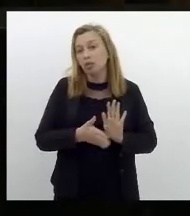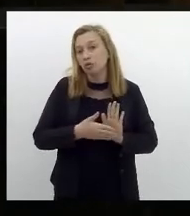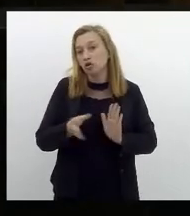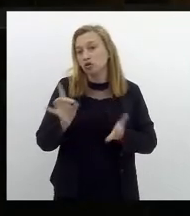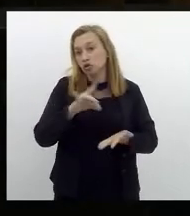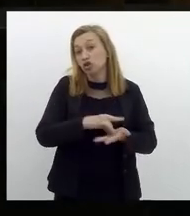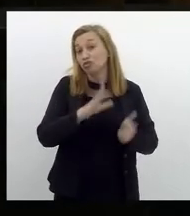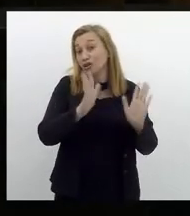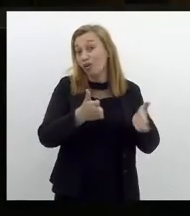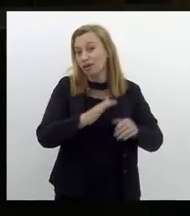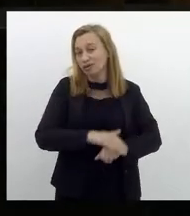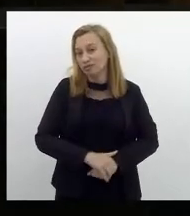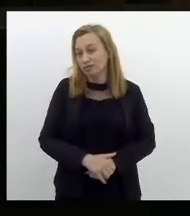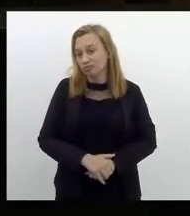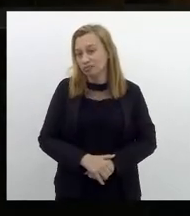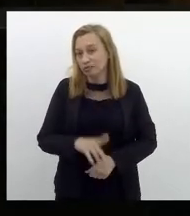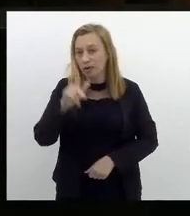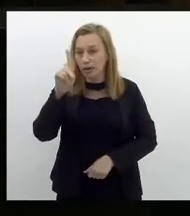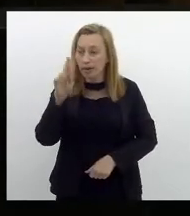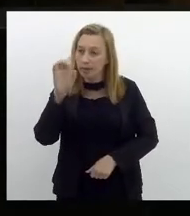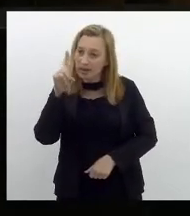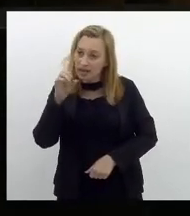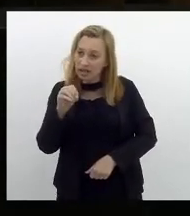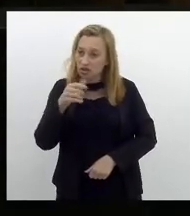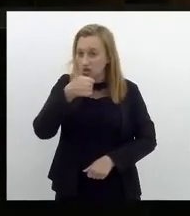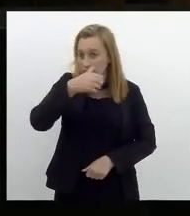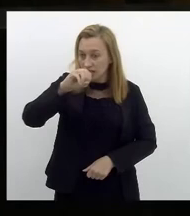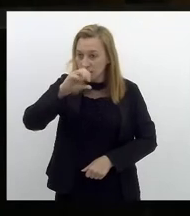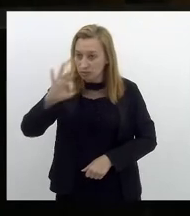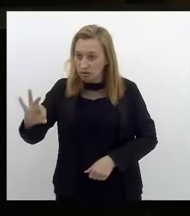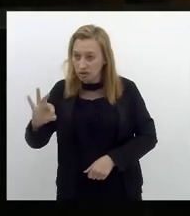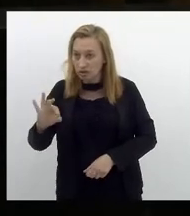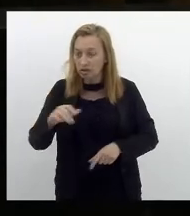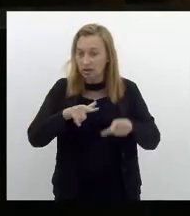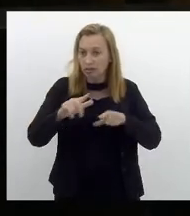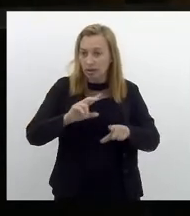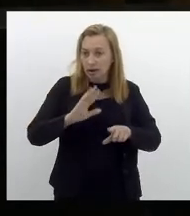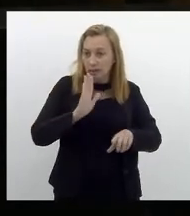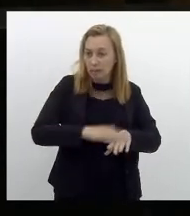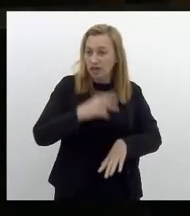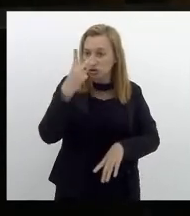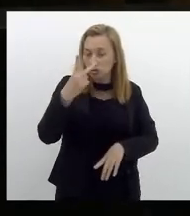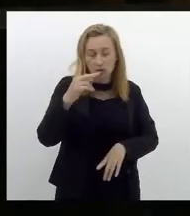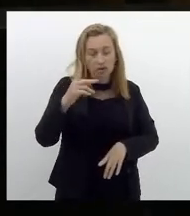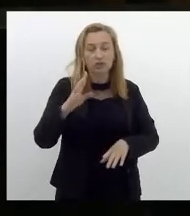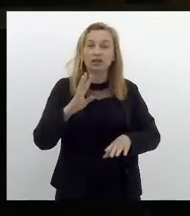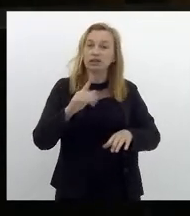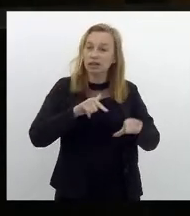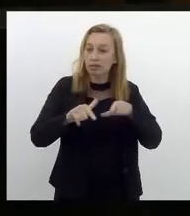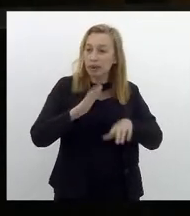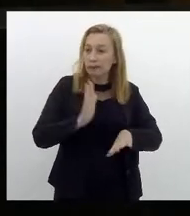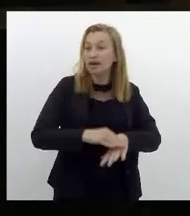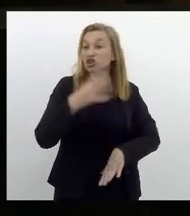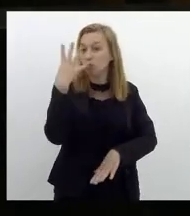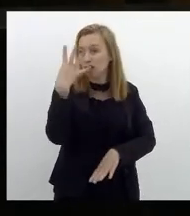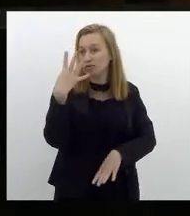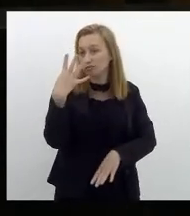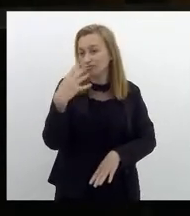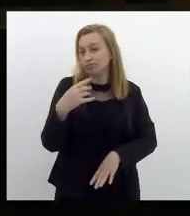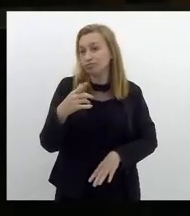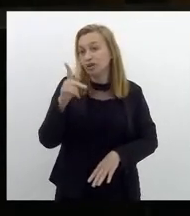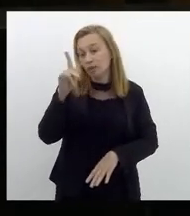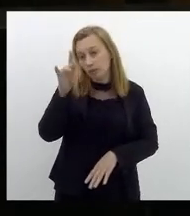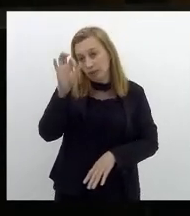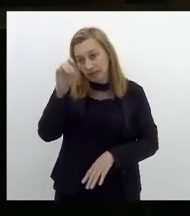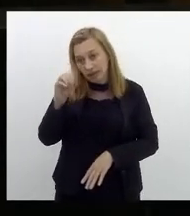original, pedágio de 100%, em vez de você trabalhar mais 2, você vai trabalhar mais 4. Com um pedágio